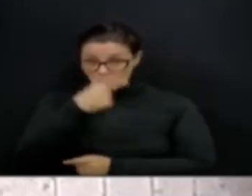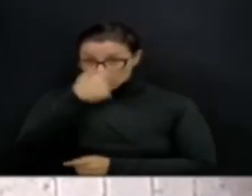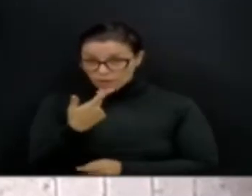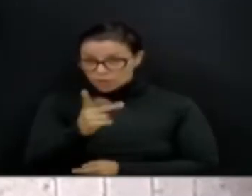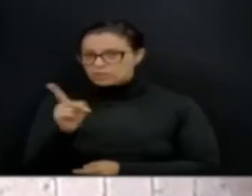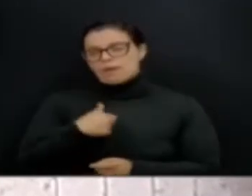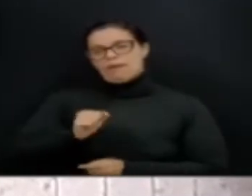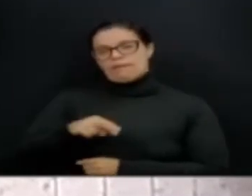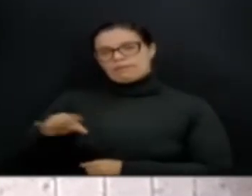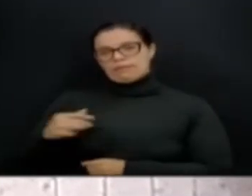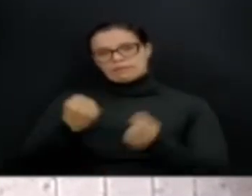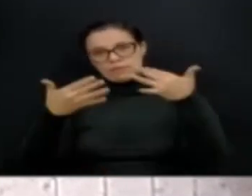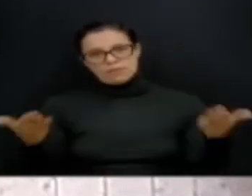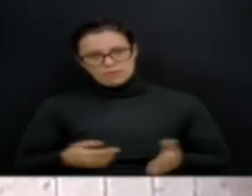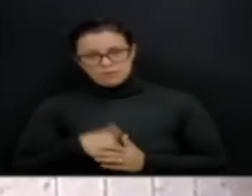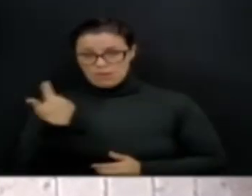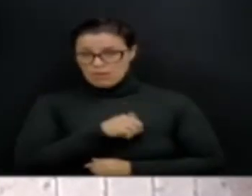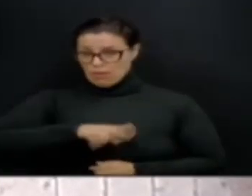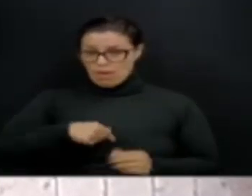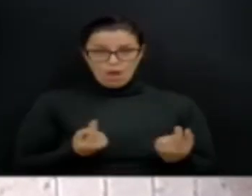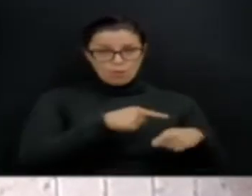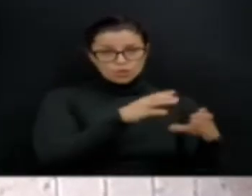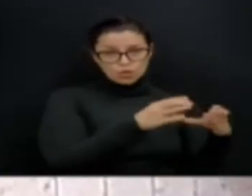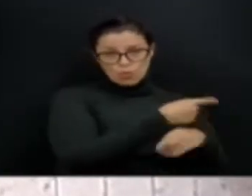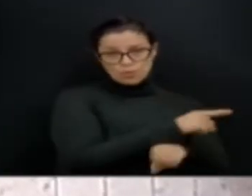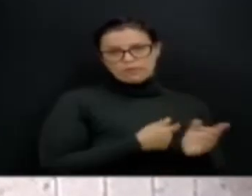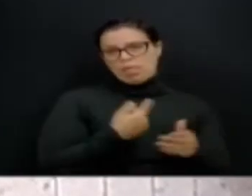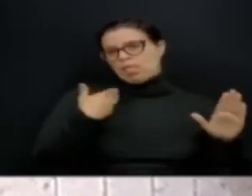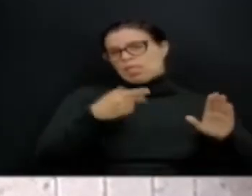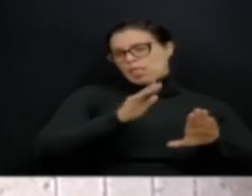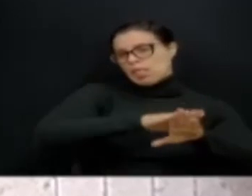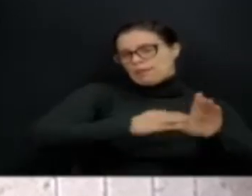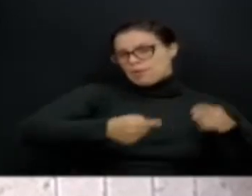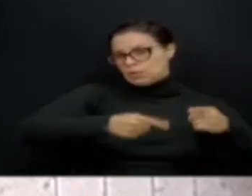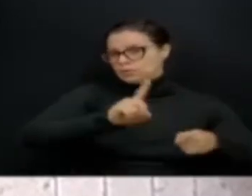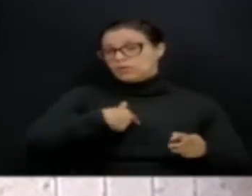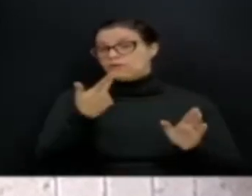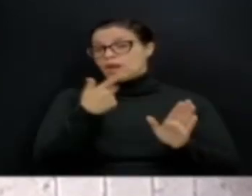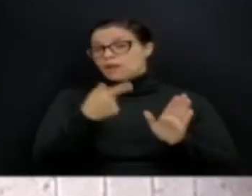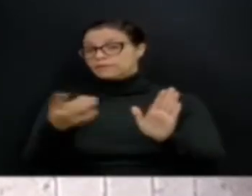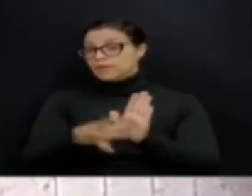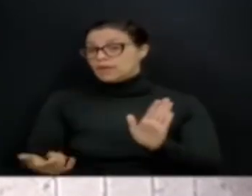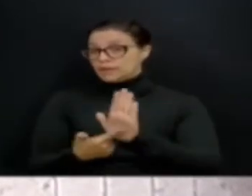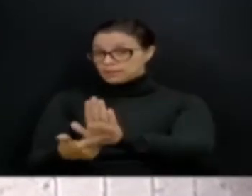dizendo, é a NTT. Não é a oposição. Ninguém está fazendo politicagem aqui. Eu estou falando a